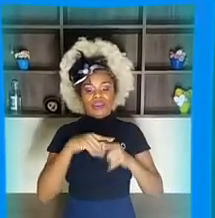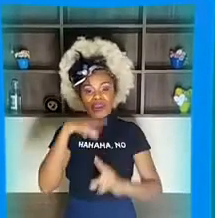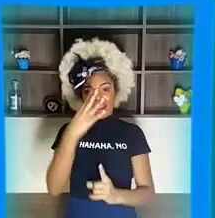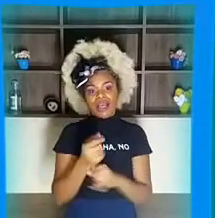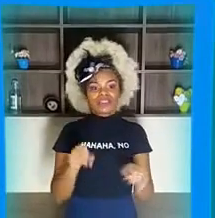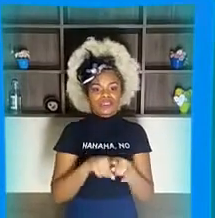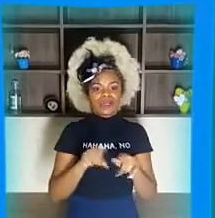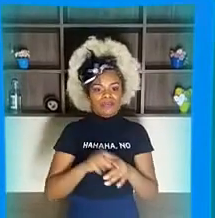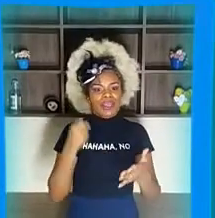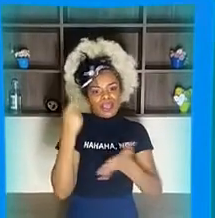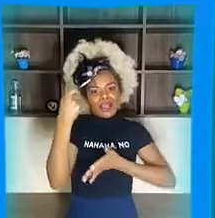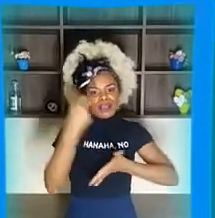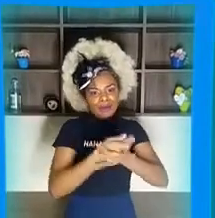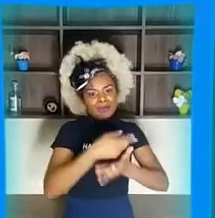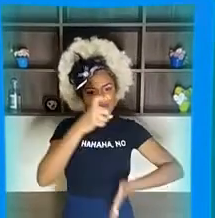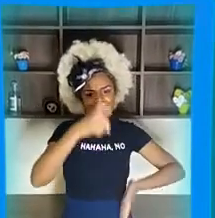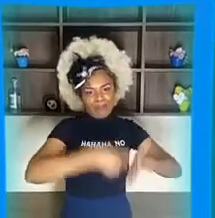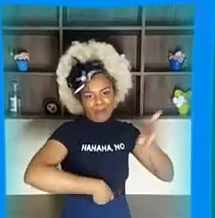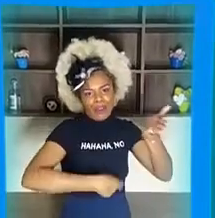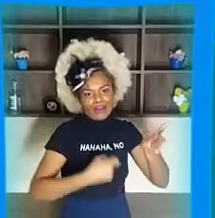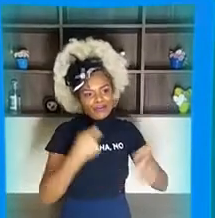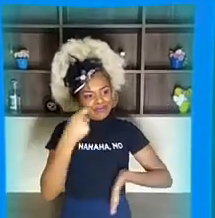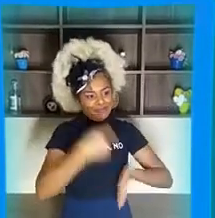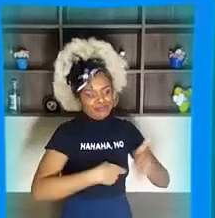paga boleto, né, gente?